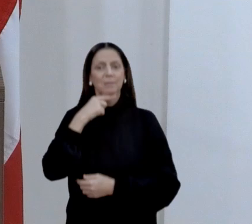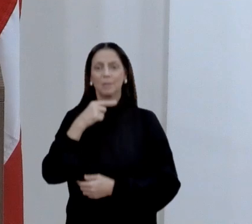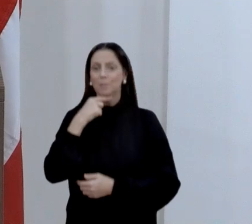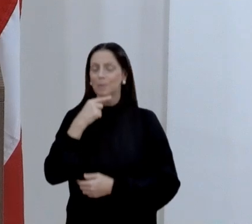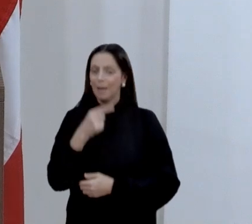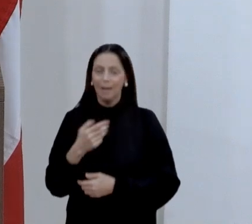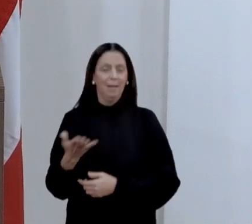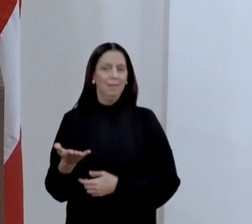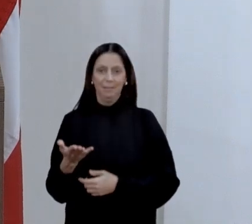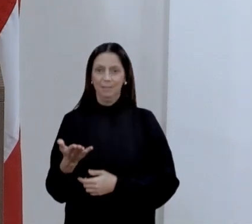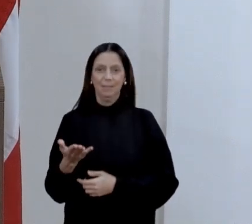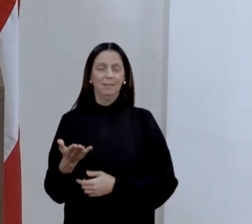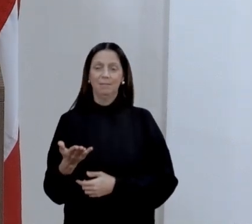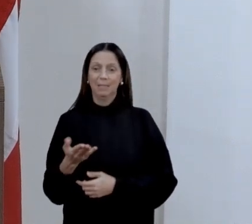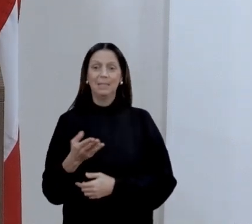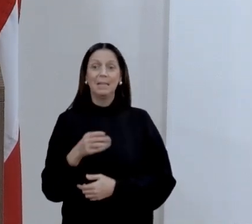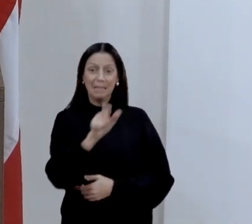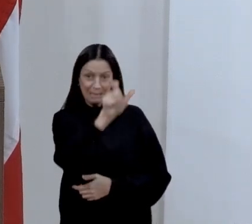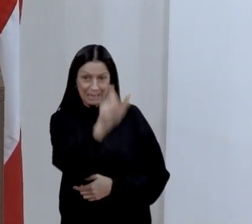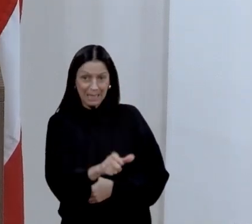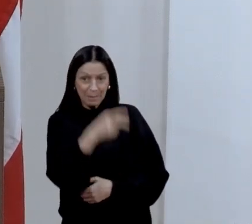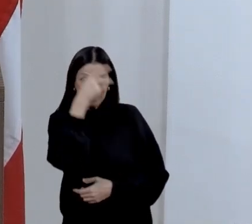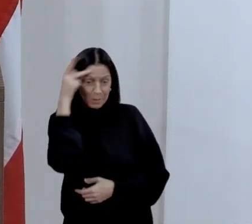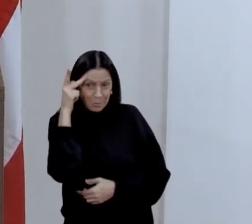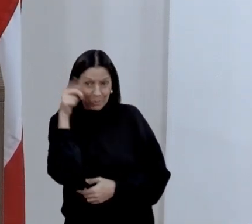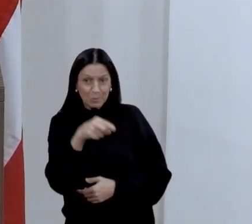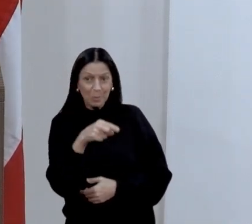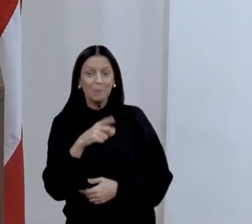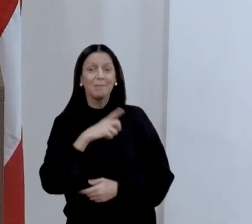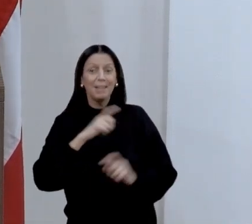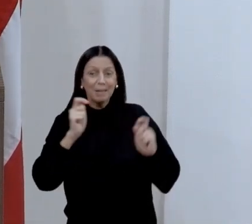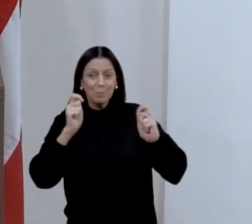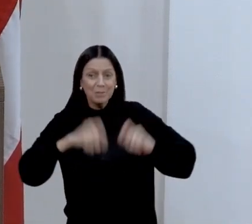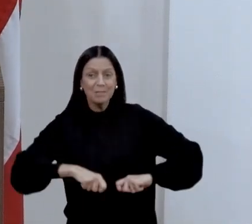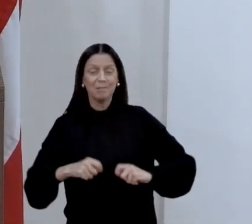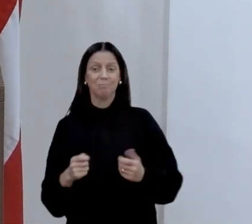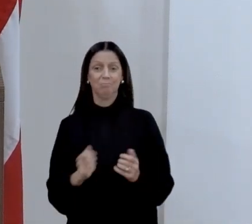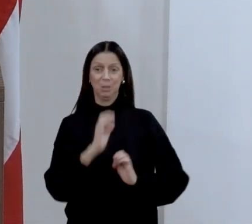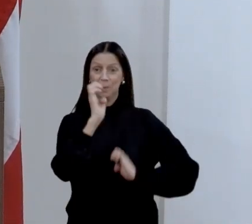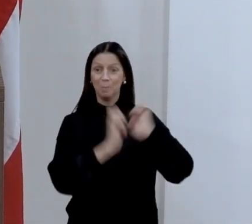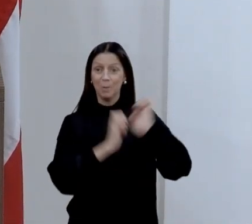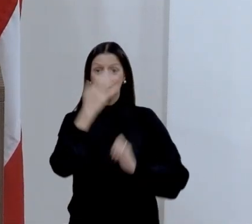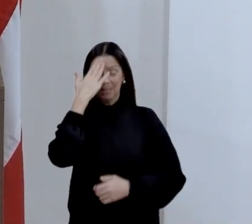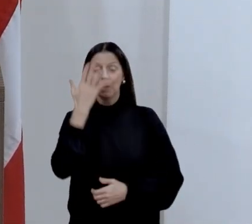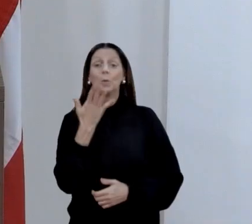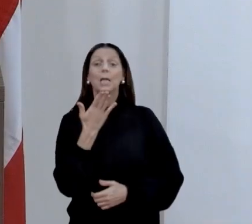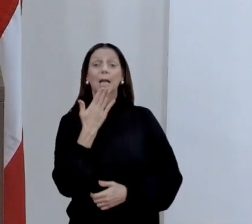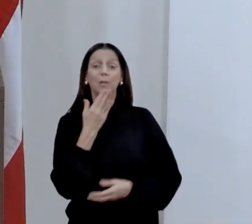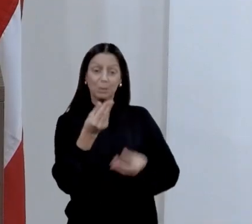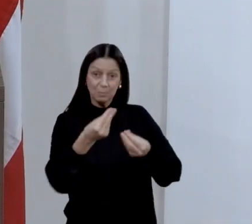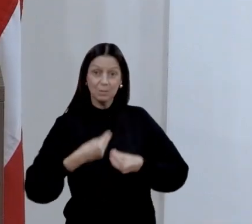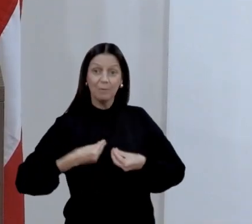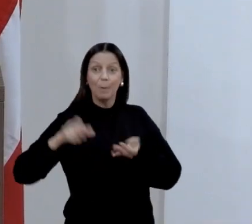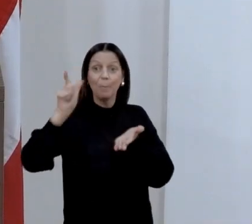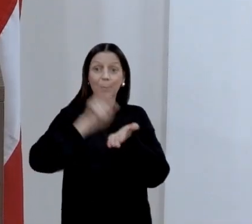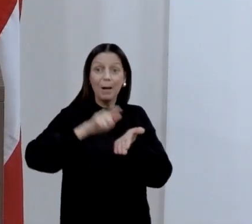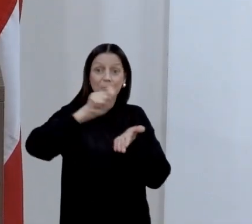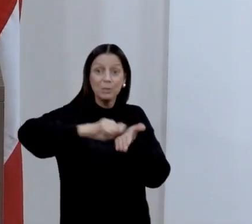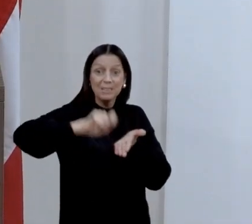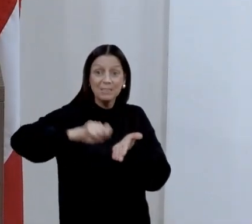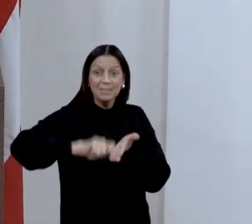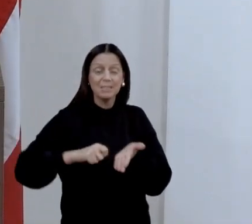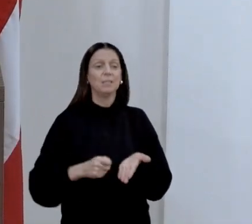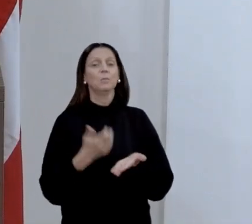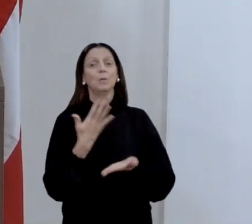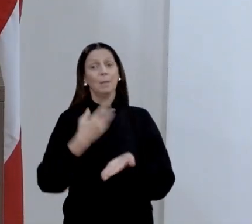coisa, que aquele cara vai estar capacitado ou que tem uma empresa, por isso que eu fiz um requerimento, eu quero por escrito, e quero inclusive semana que vem marcar para ir